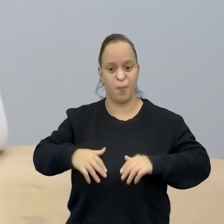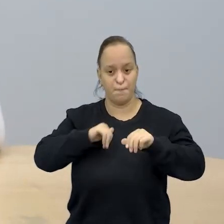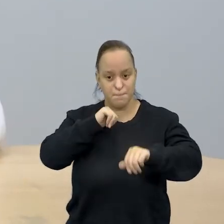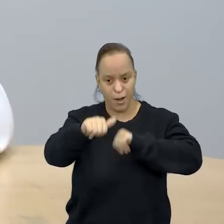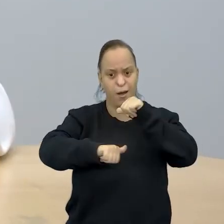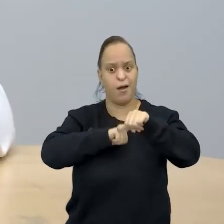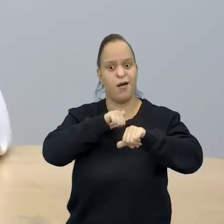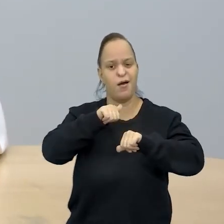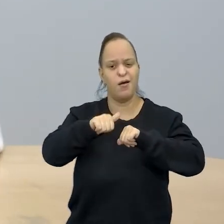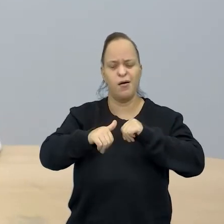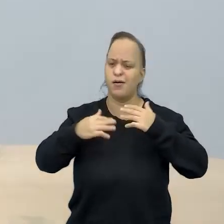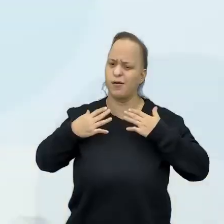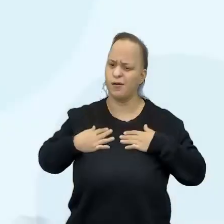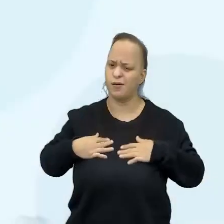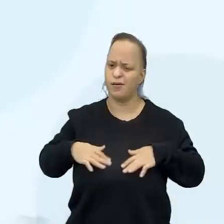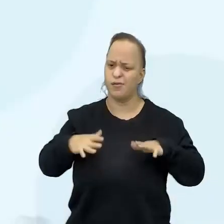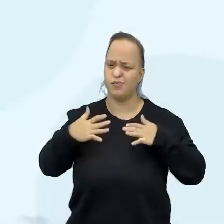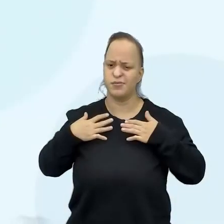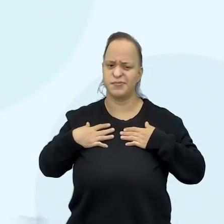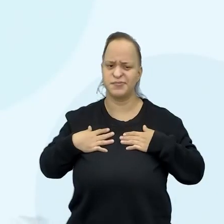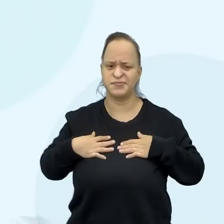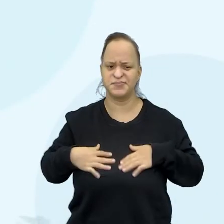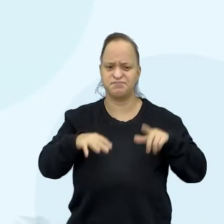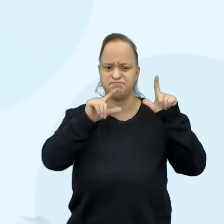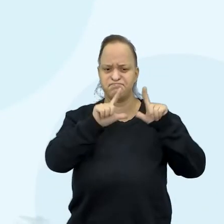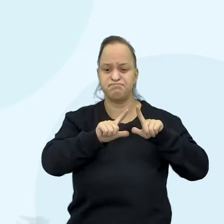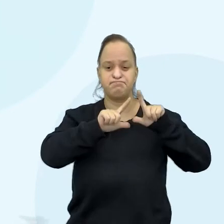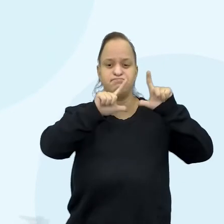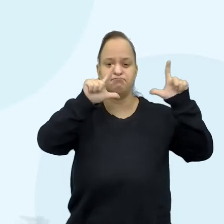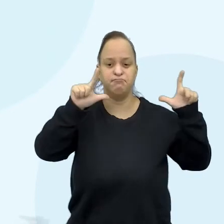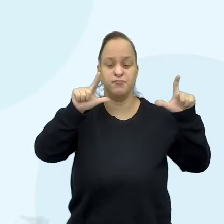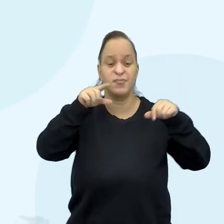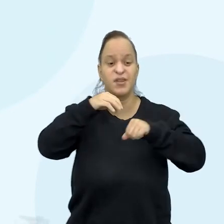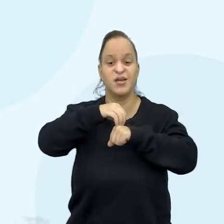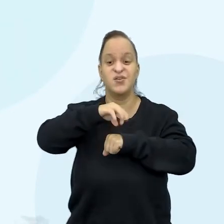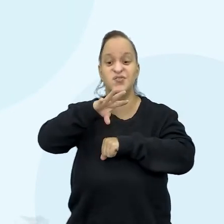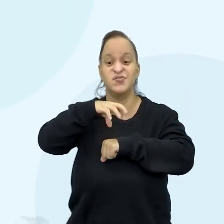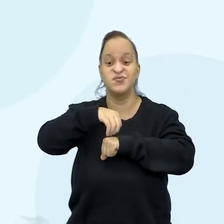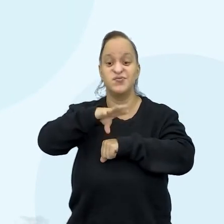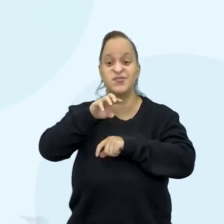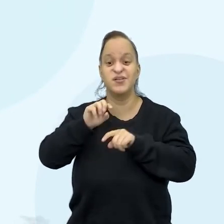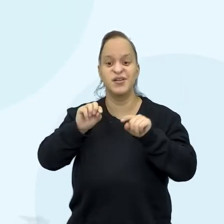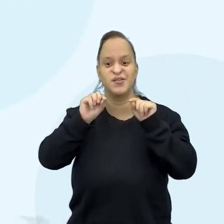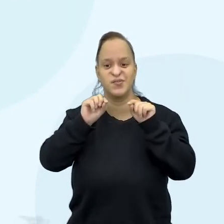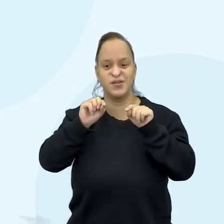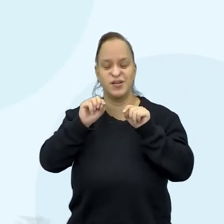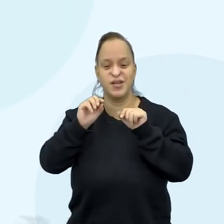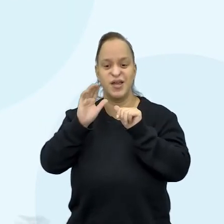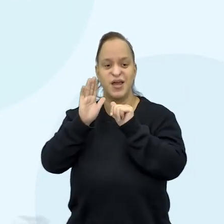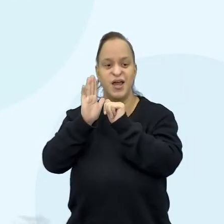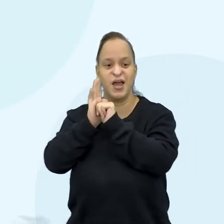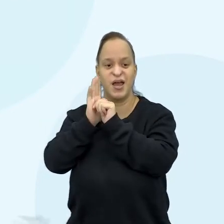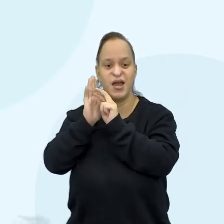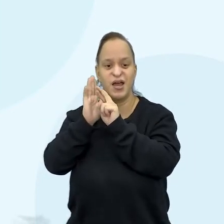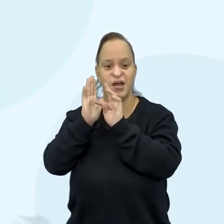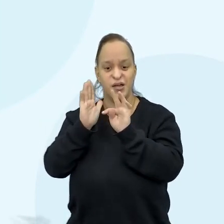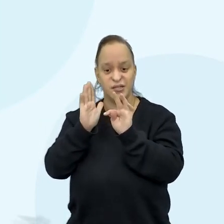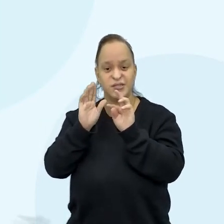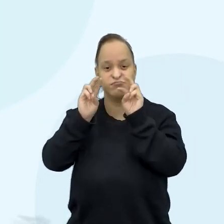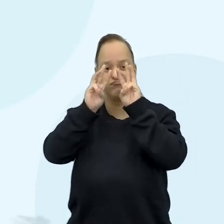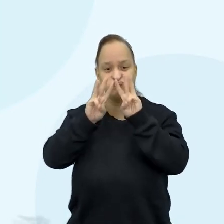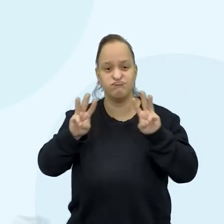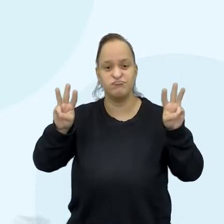obra do Foucault, eu vou deixar aqui para vocês na tela uma sugestão de 2 artigos, tá? Um do site